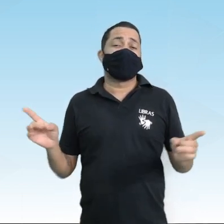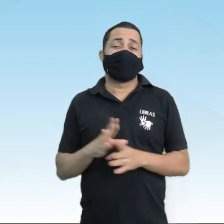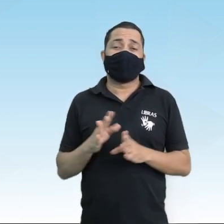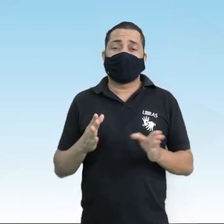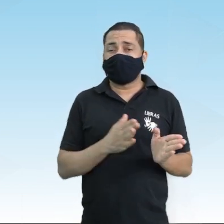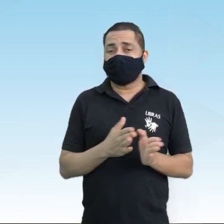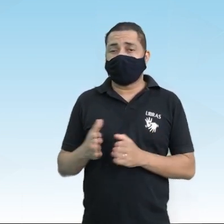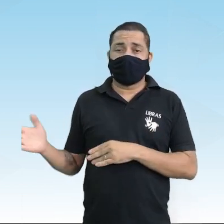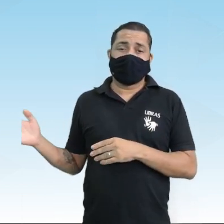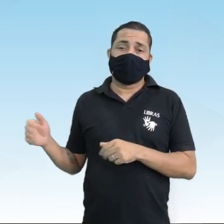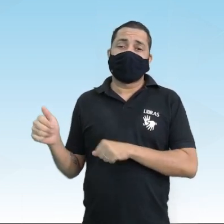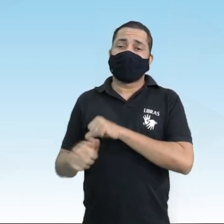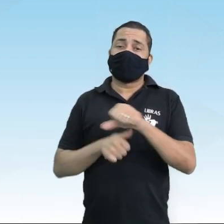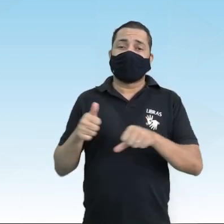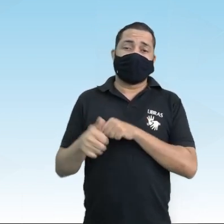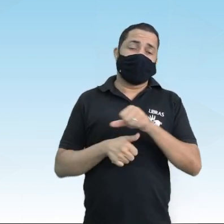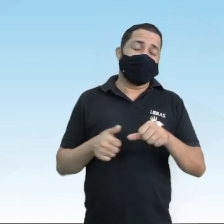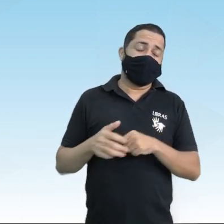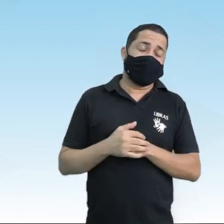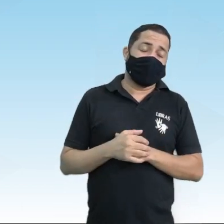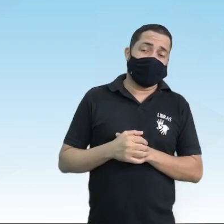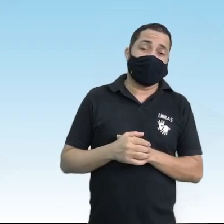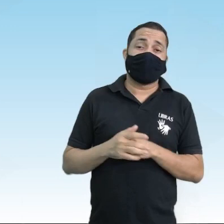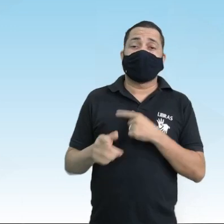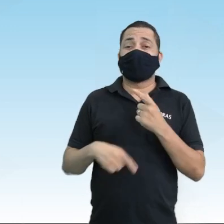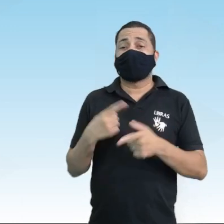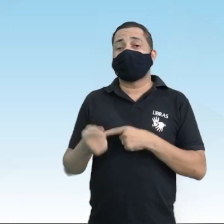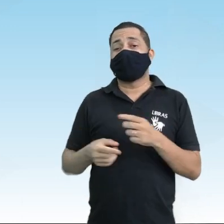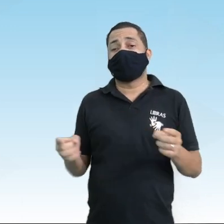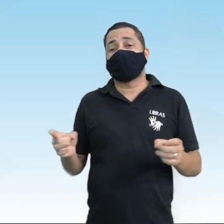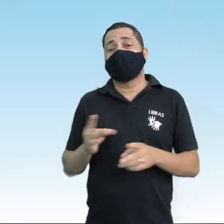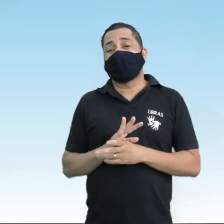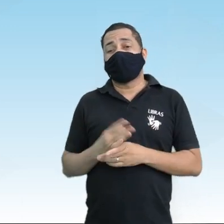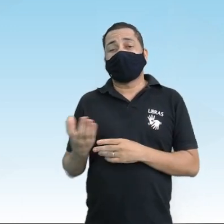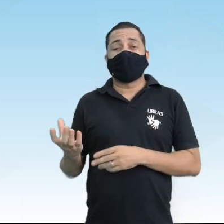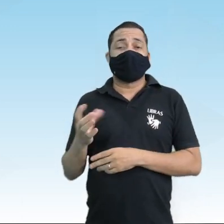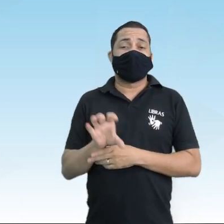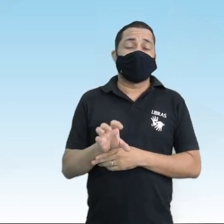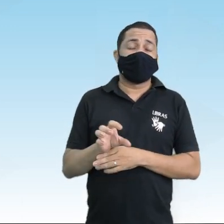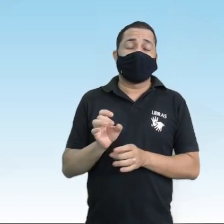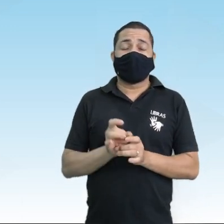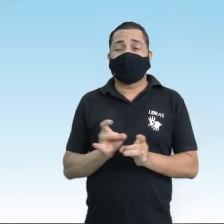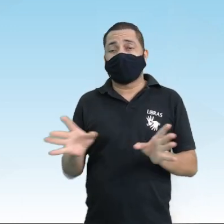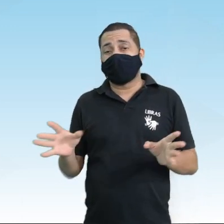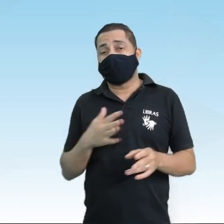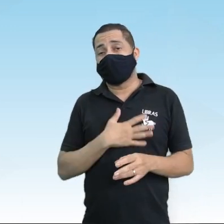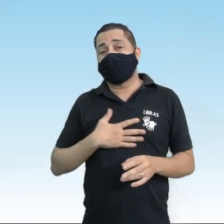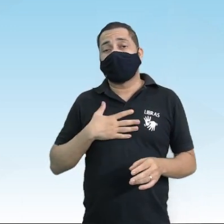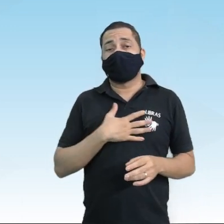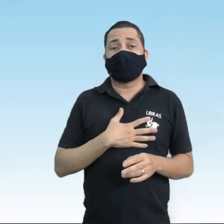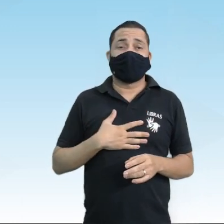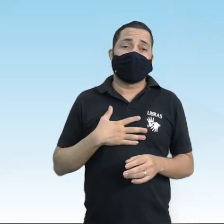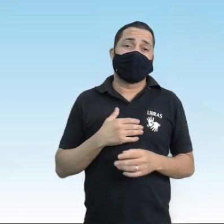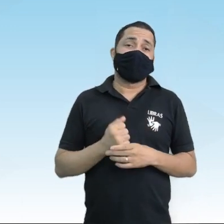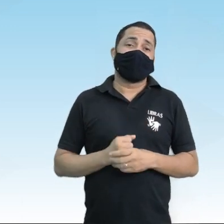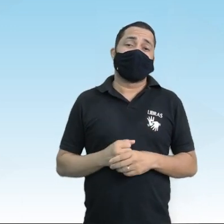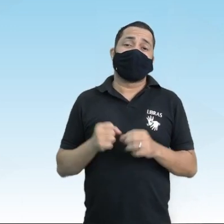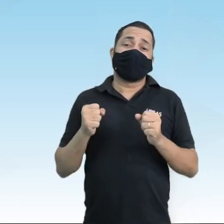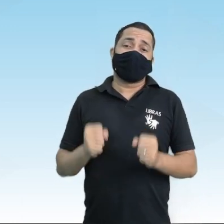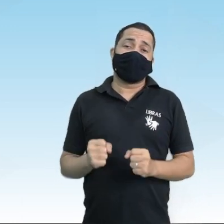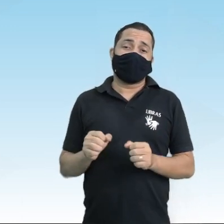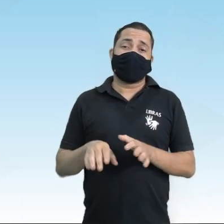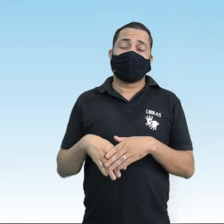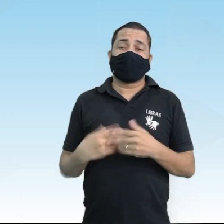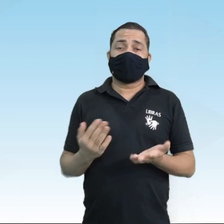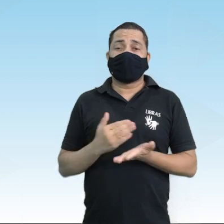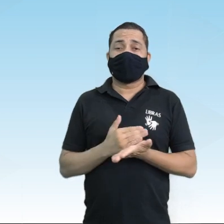ele trocava por um do conservador. Depois que acabava do conservador, ele colocava um liberal, porque ele gostava dessa manutenção de poder. Então